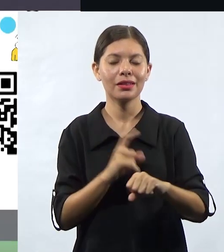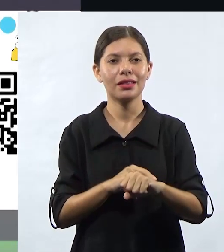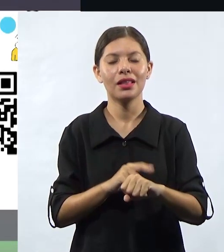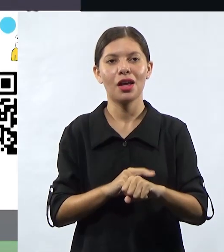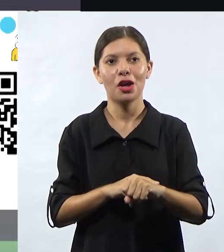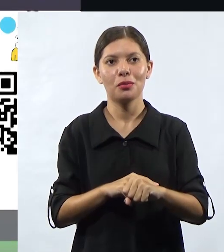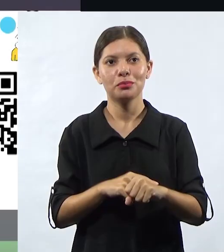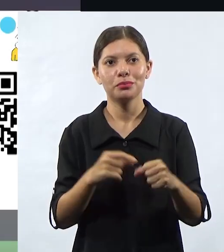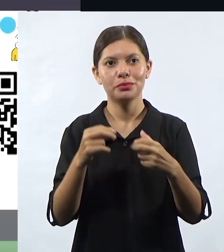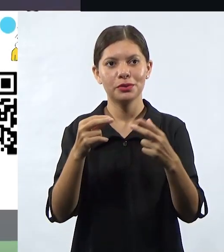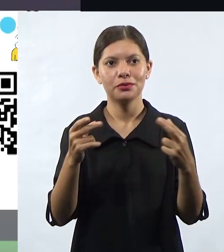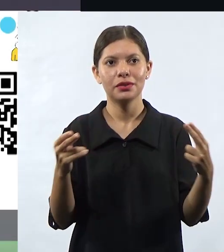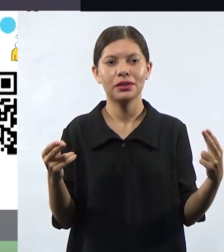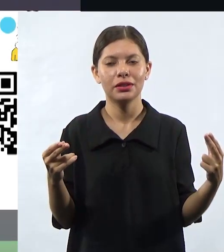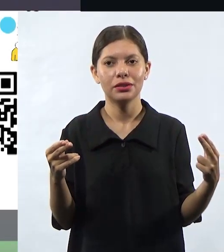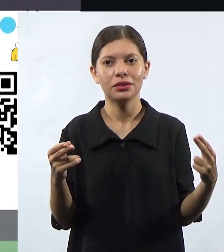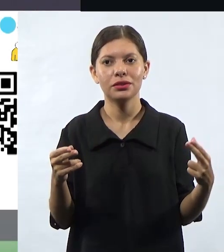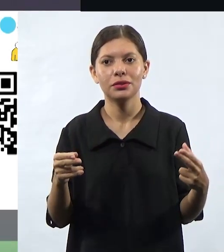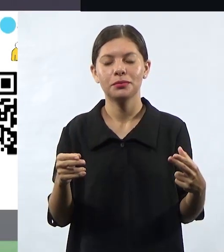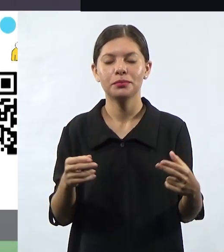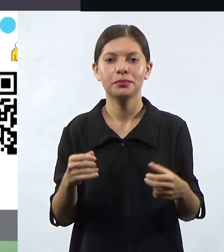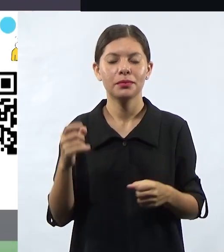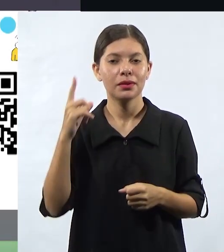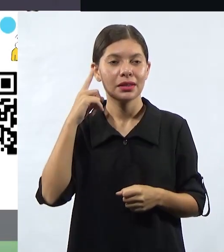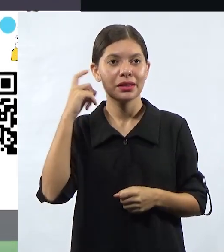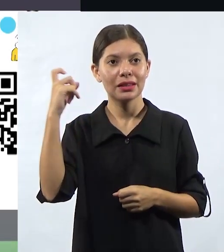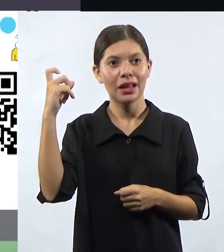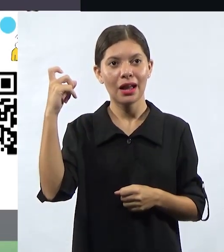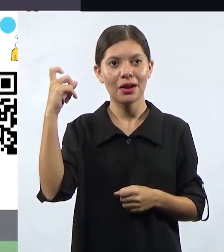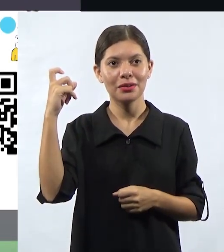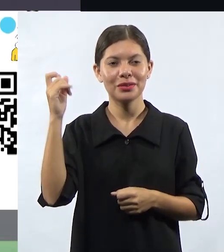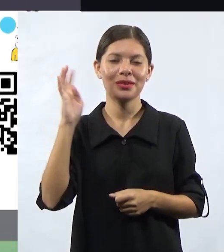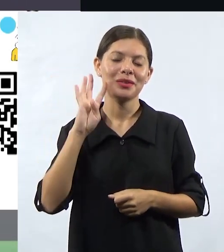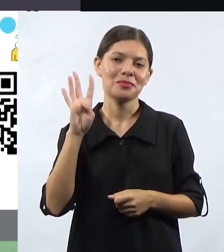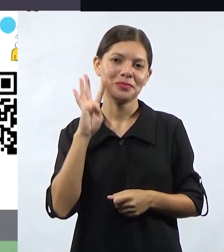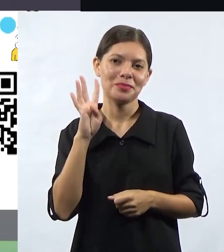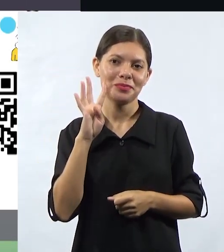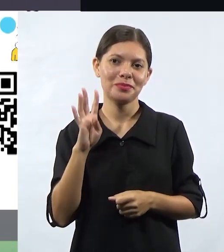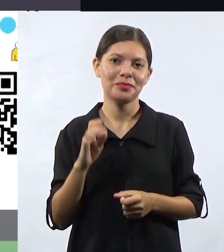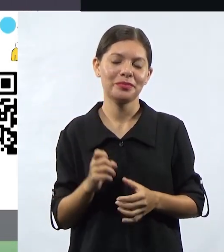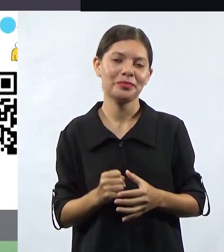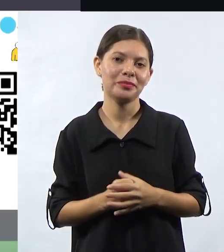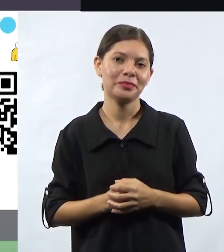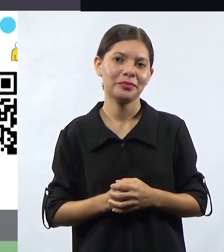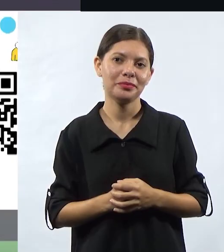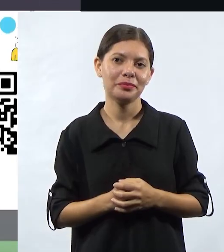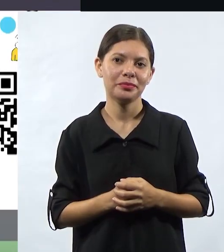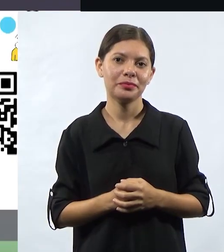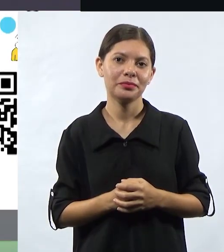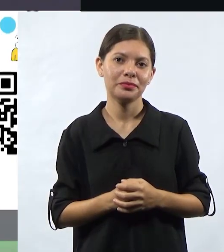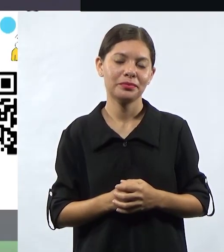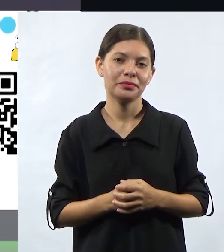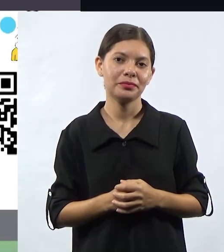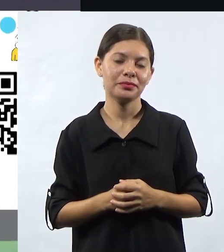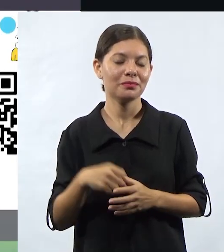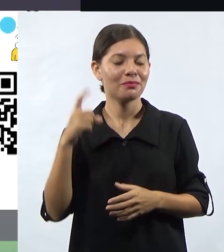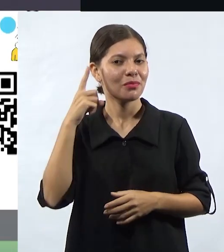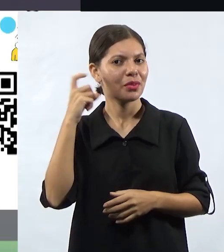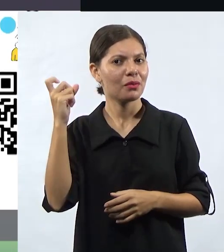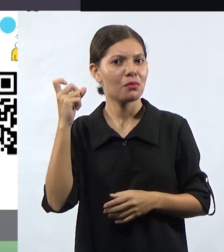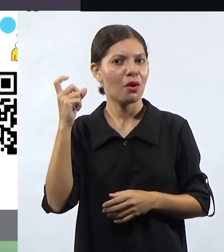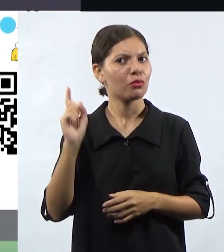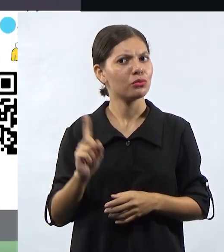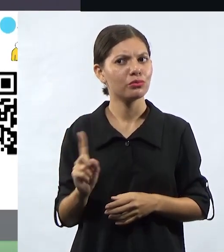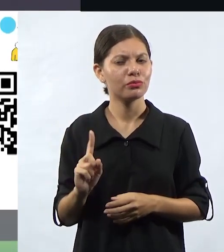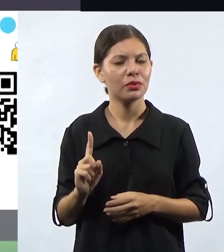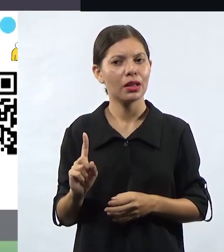tempo, essa linha do tempo inclusive tem áudio. Olha que legal, professor. Deixa eu ver se vai, acho que não vai sair